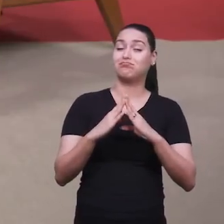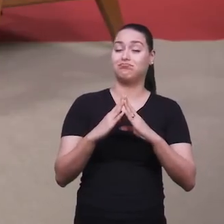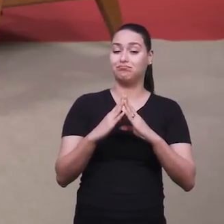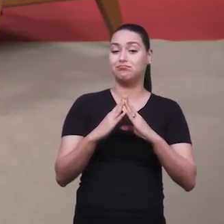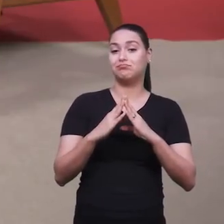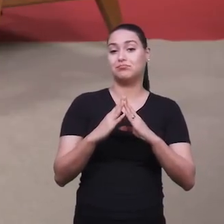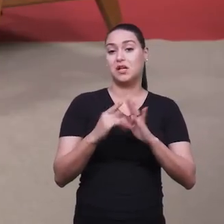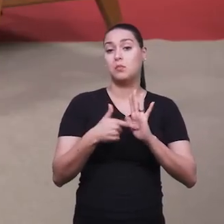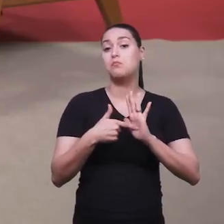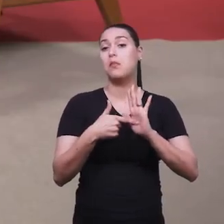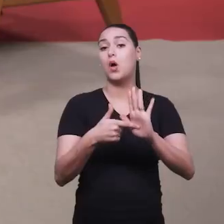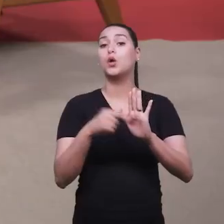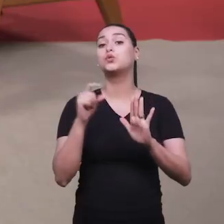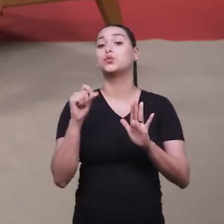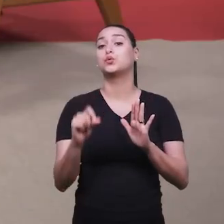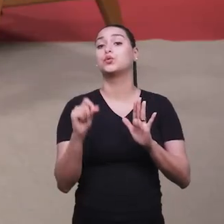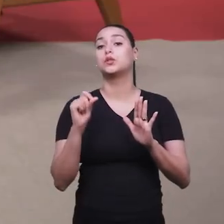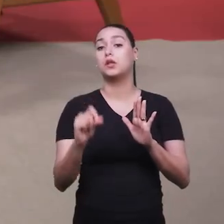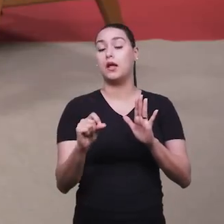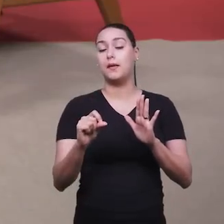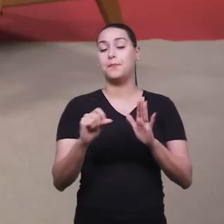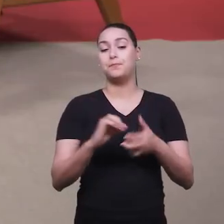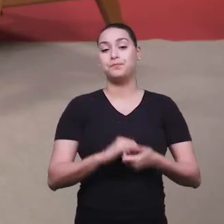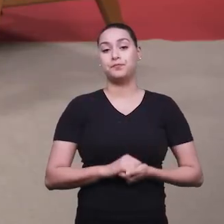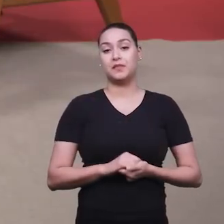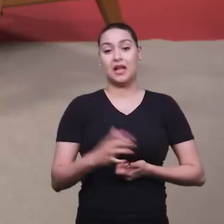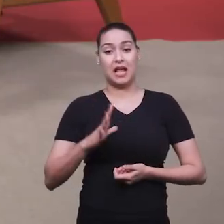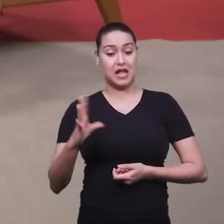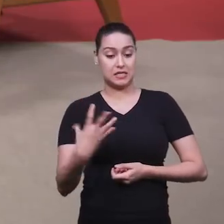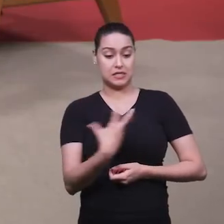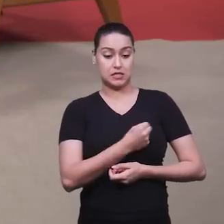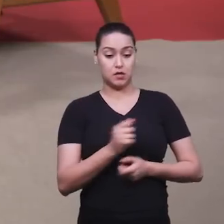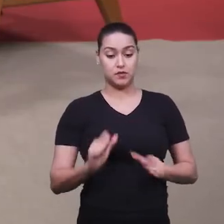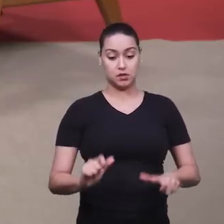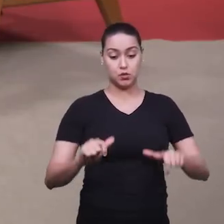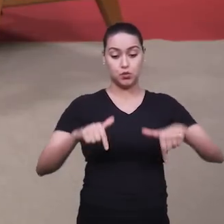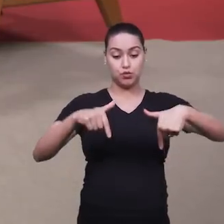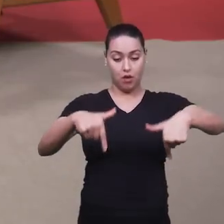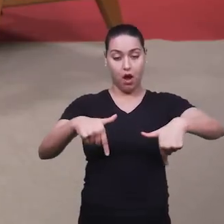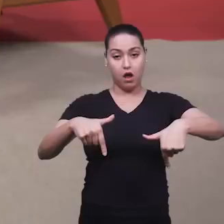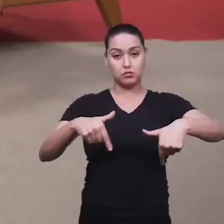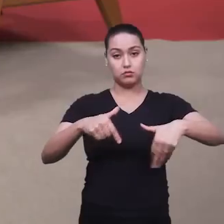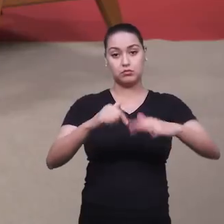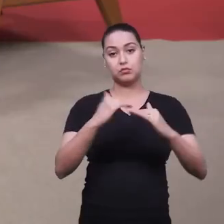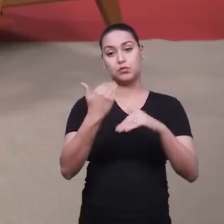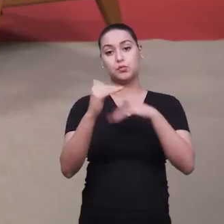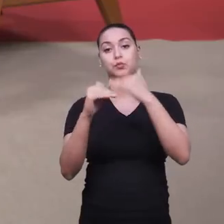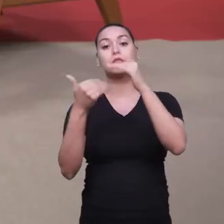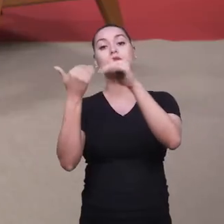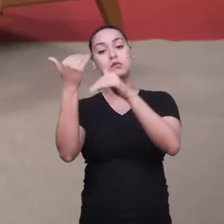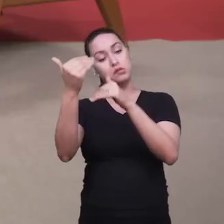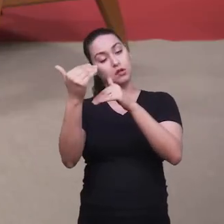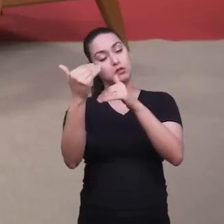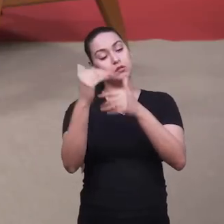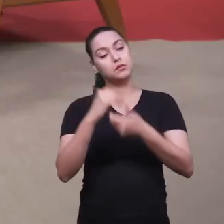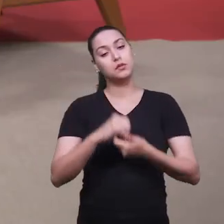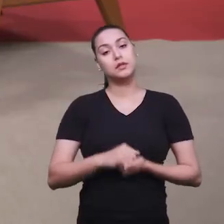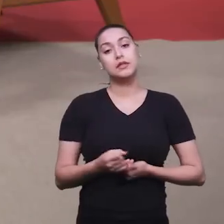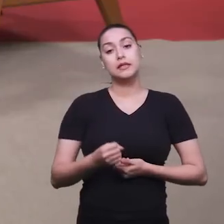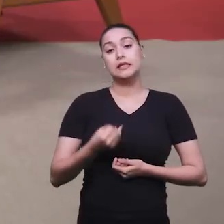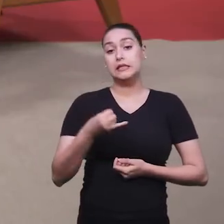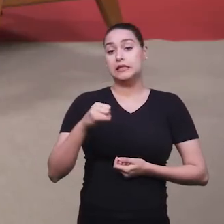e passo para o Daniel. Mostrando, você citou há pouco, a salvação como ato e processo.